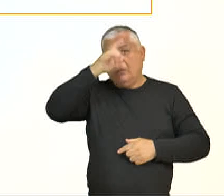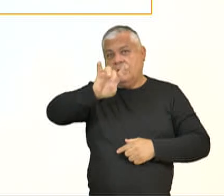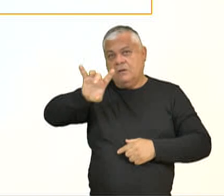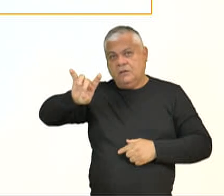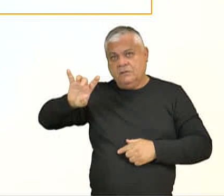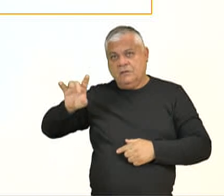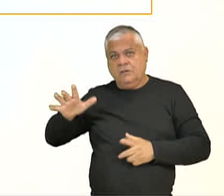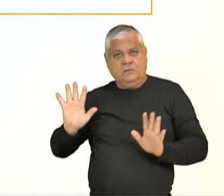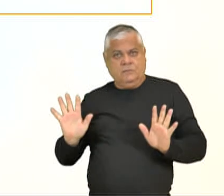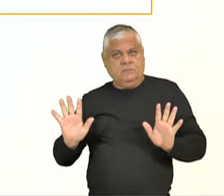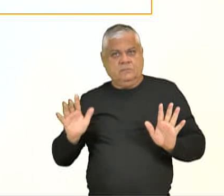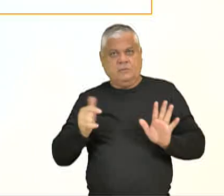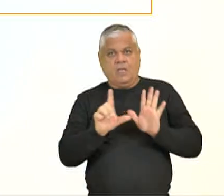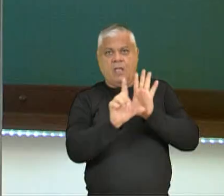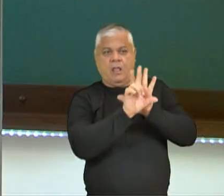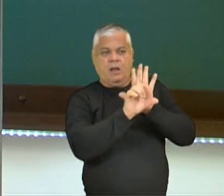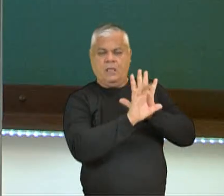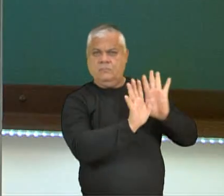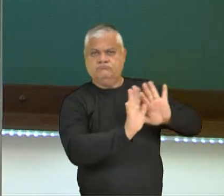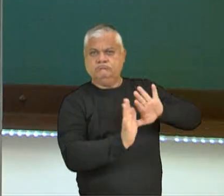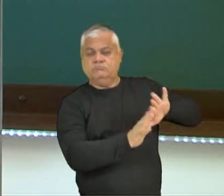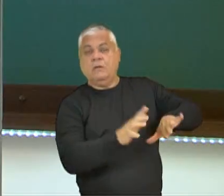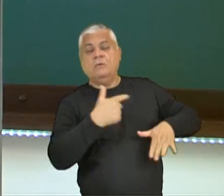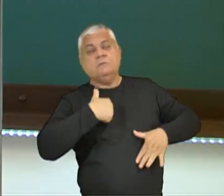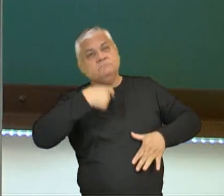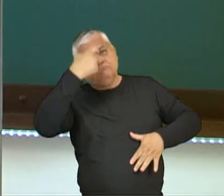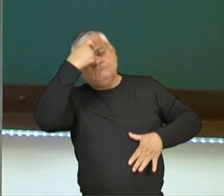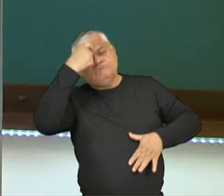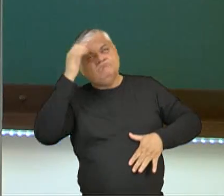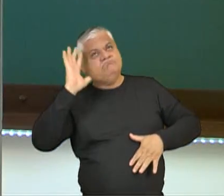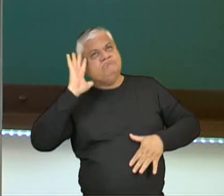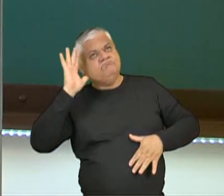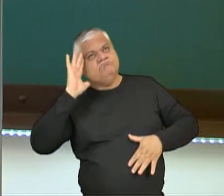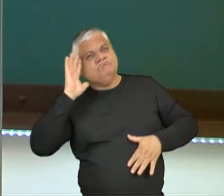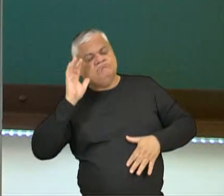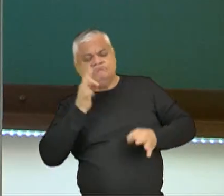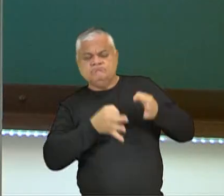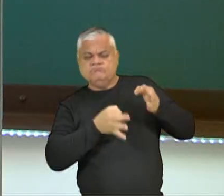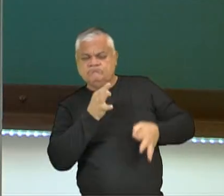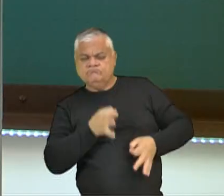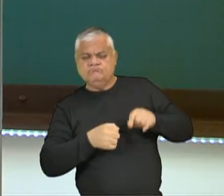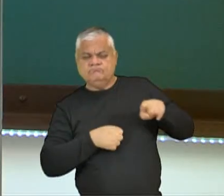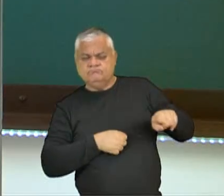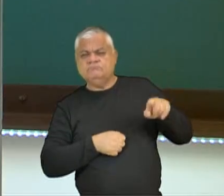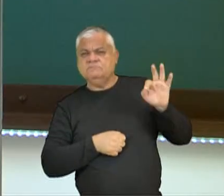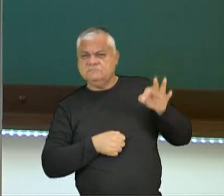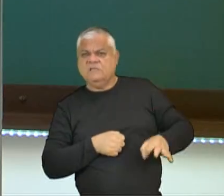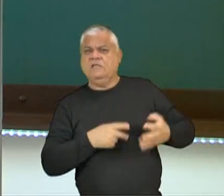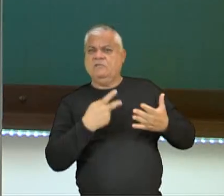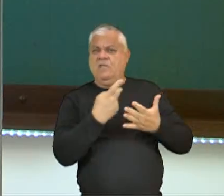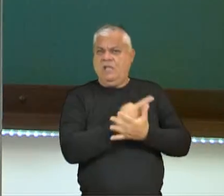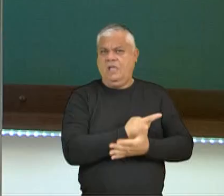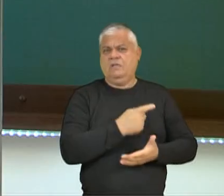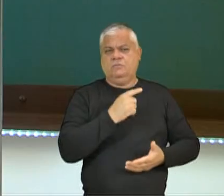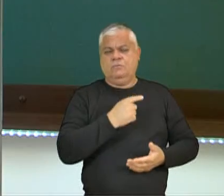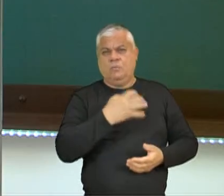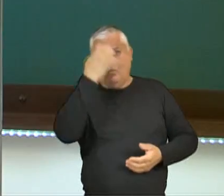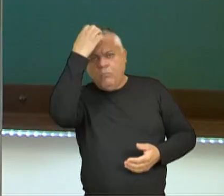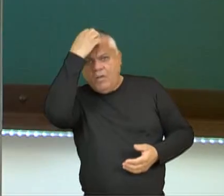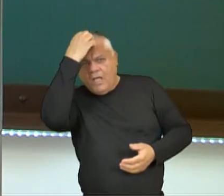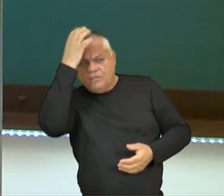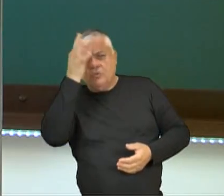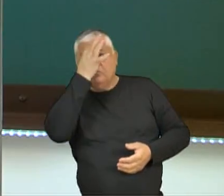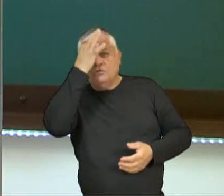não segundo a lei. Né? Então, o jurado ele vai examinar a consciência dele, tudo aquilo que ele aprendeu ao longo da